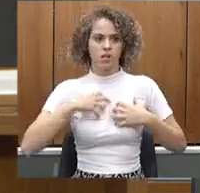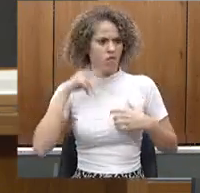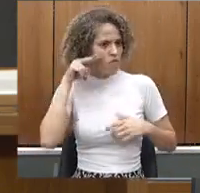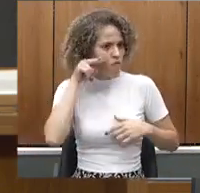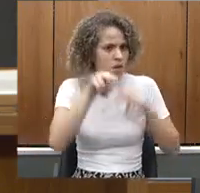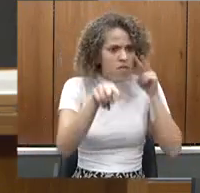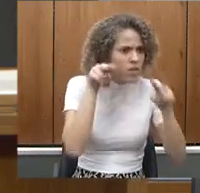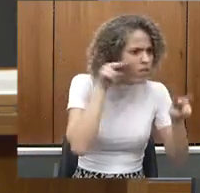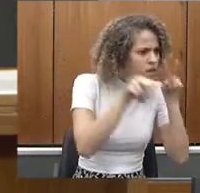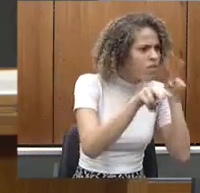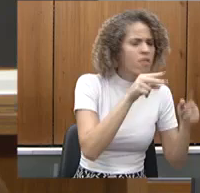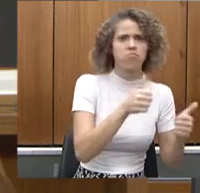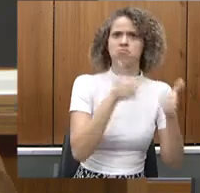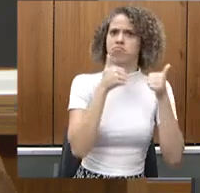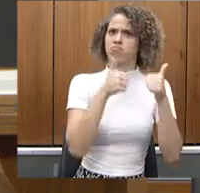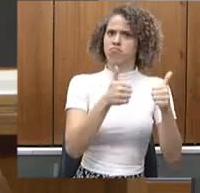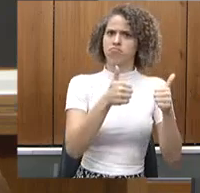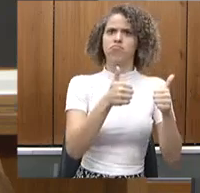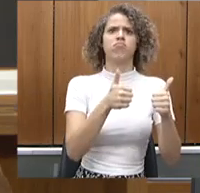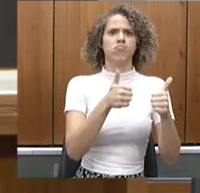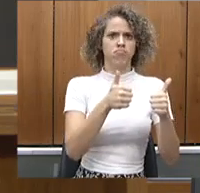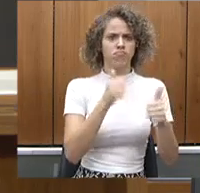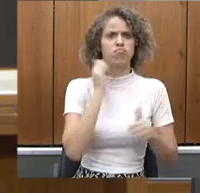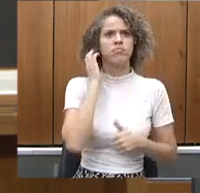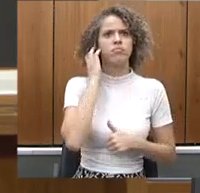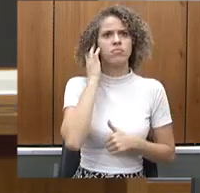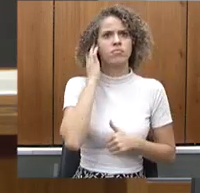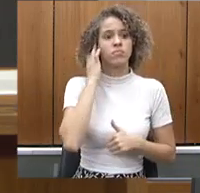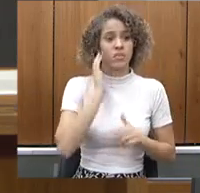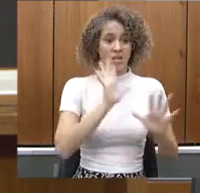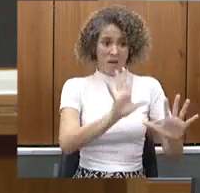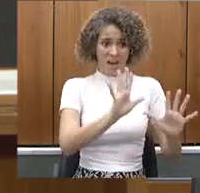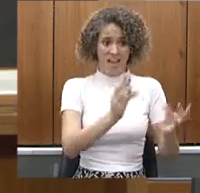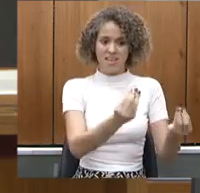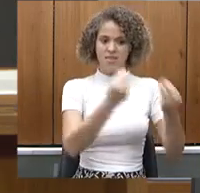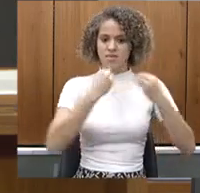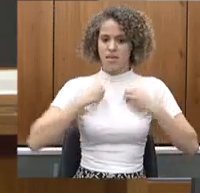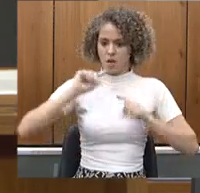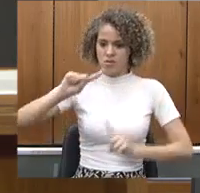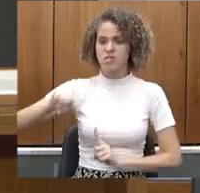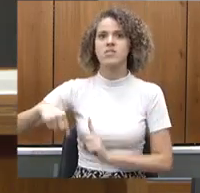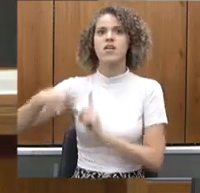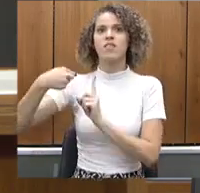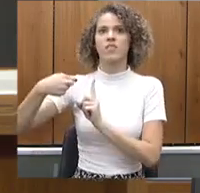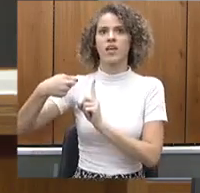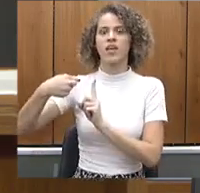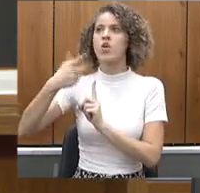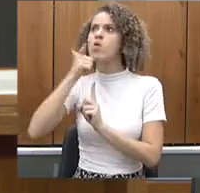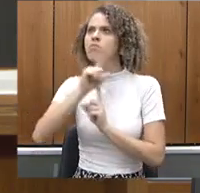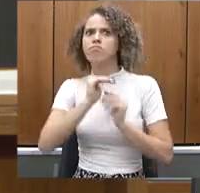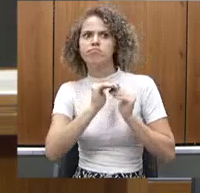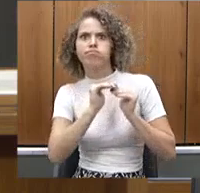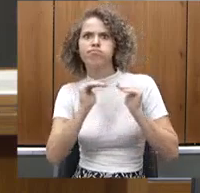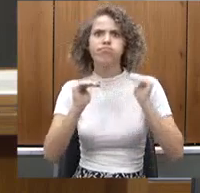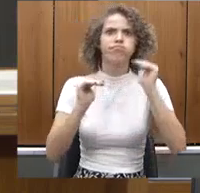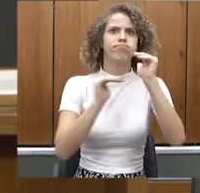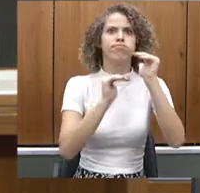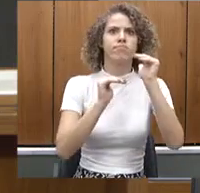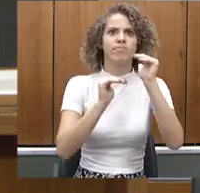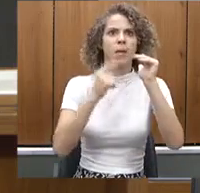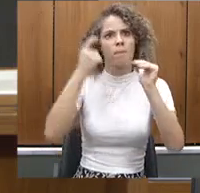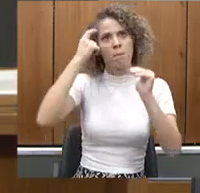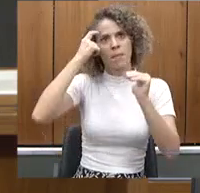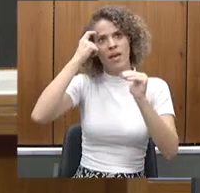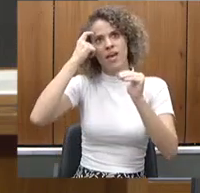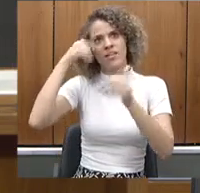que tá como protagonista e O Grande Desafio nosso é depois que você chega num nível né a gente pensa no futebol